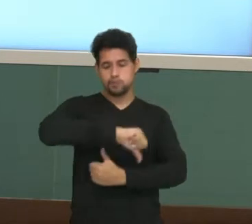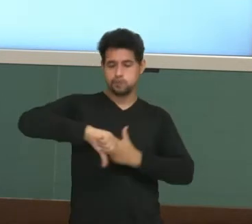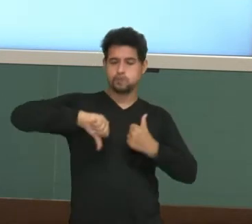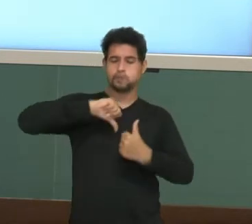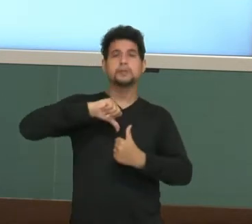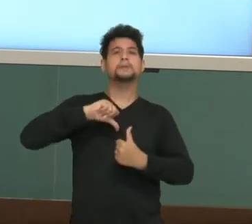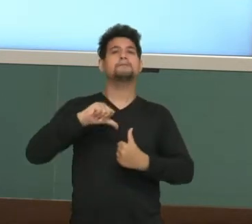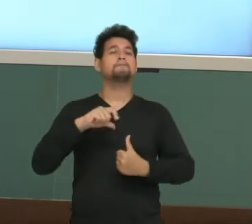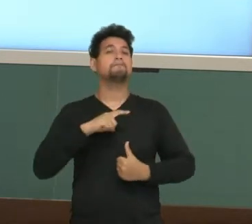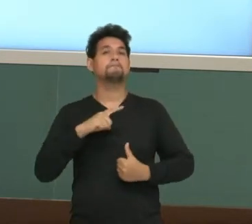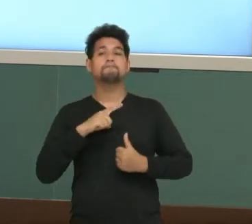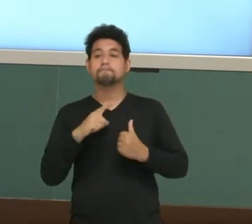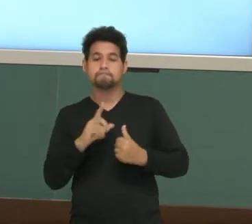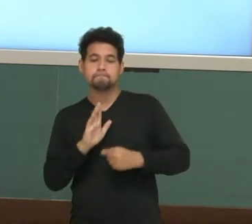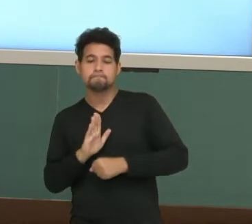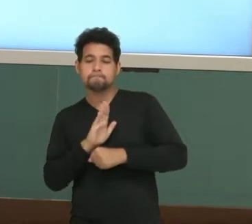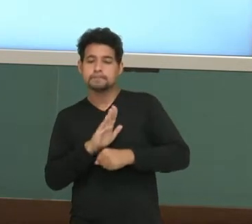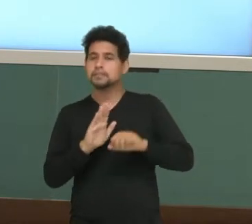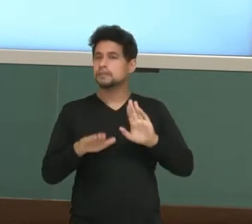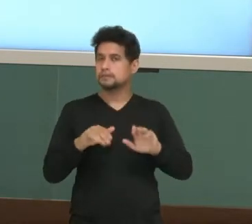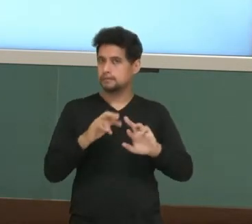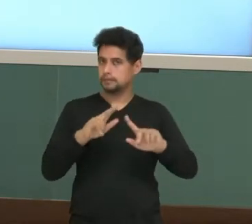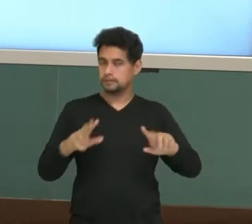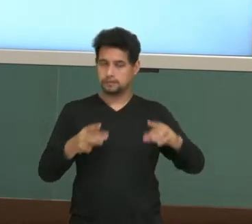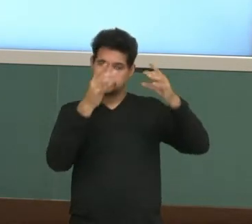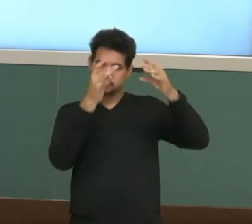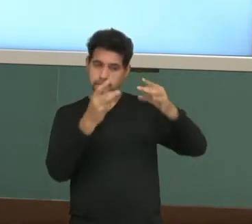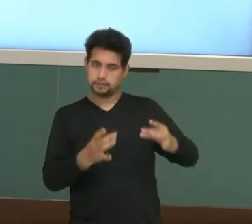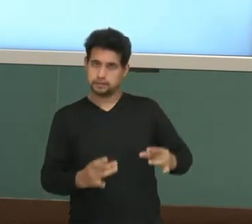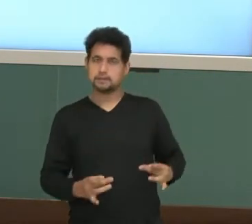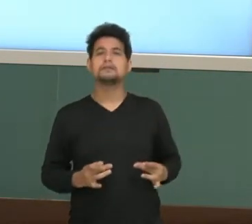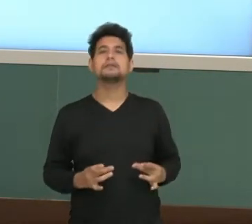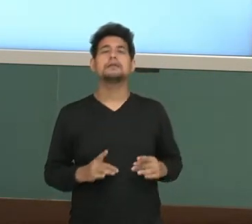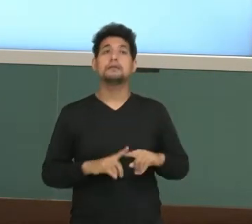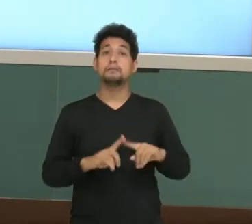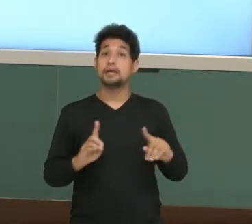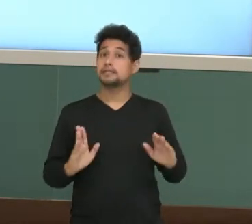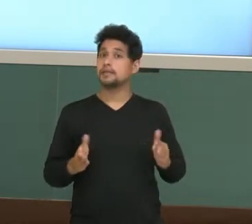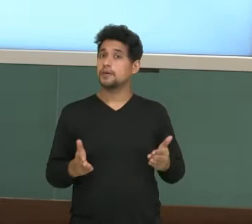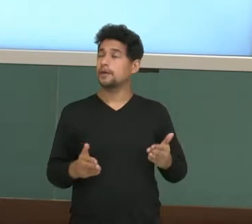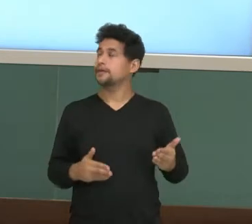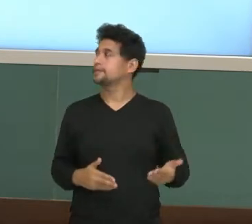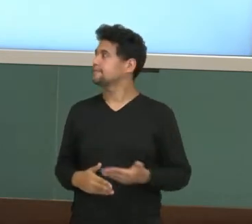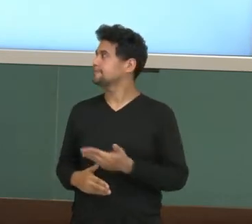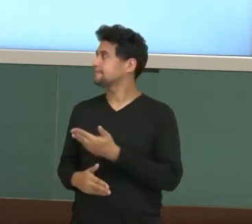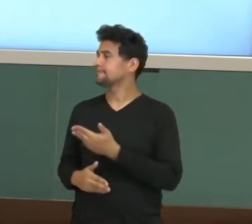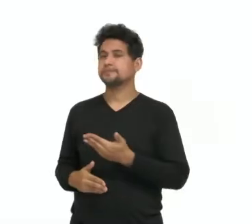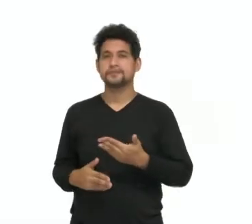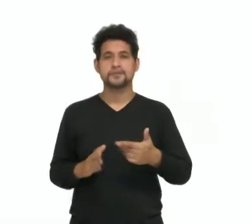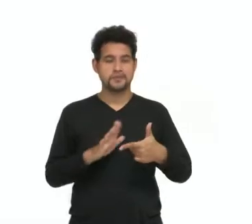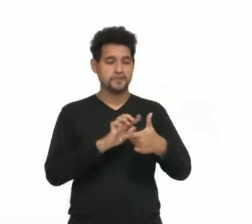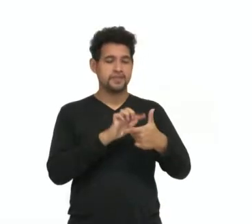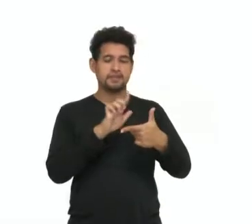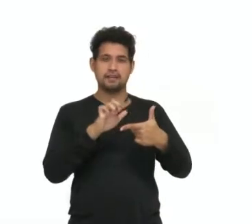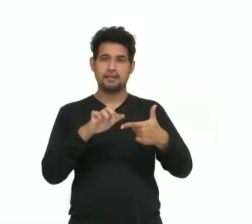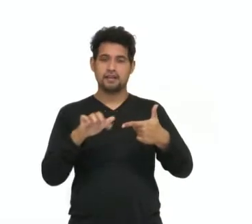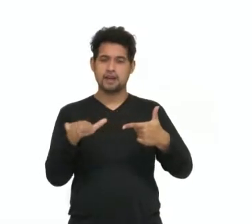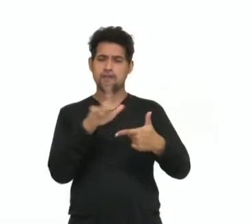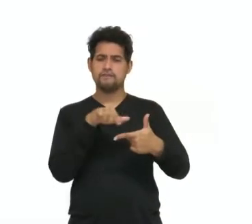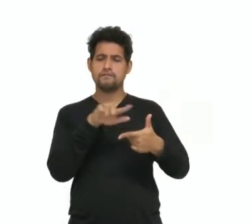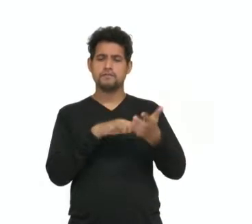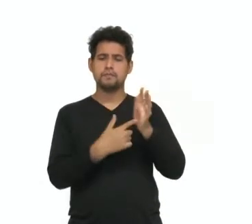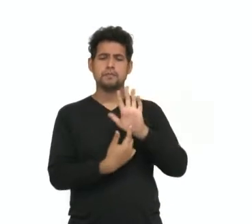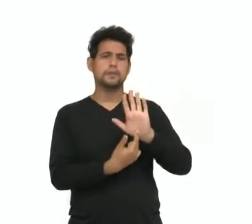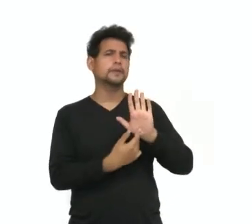para que eles venham a atender a alguma necessidade específica nossa. E aqui, esses dois gráficos aqui já vão mostrar para